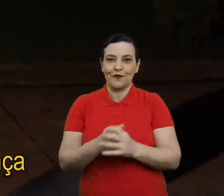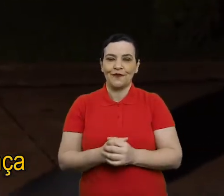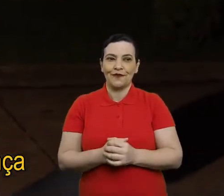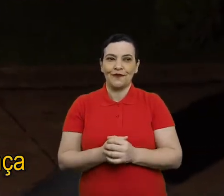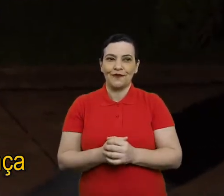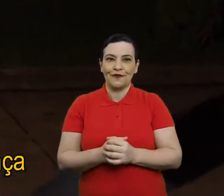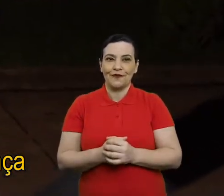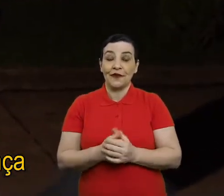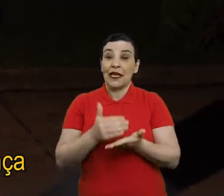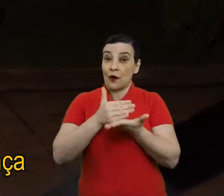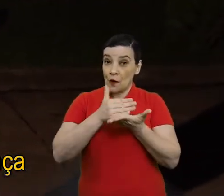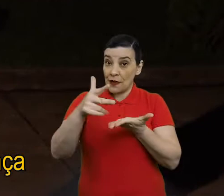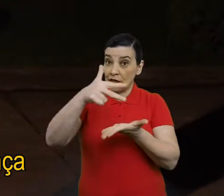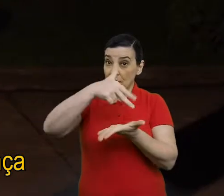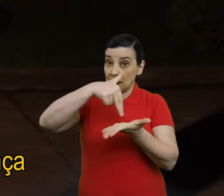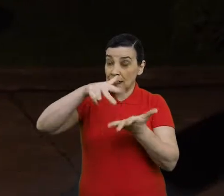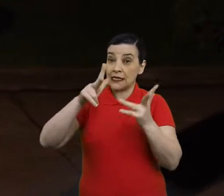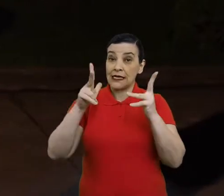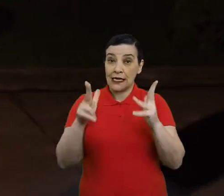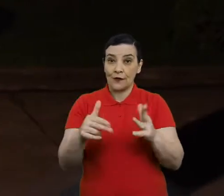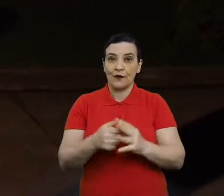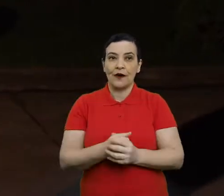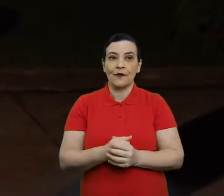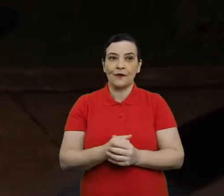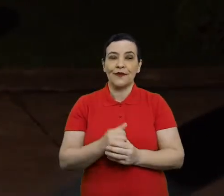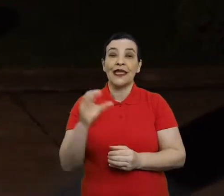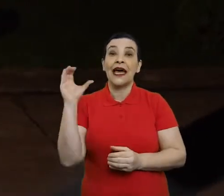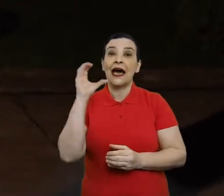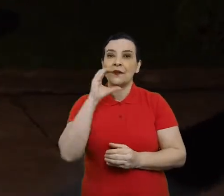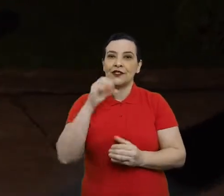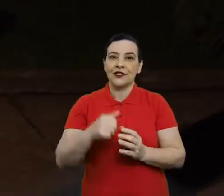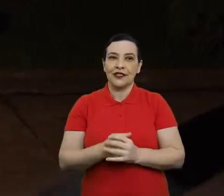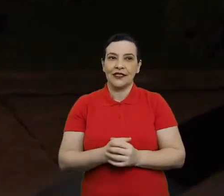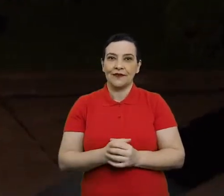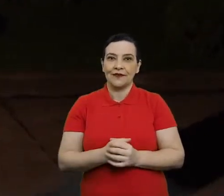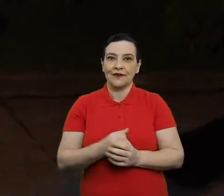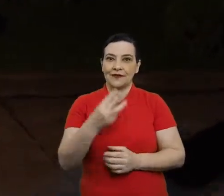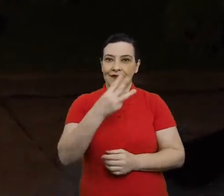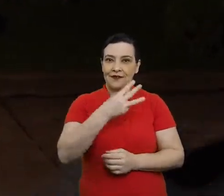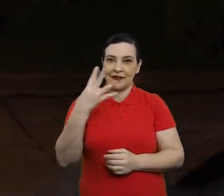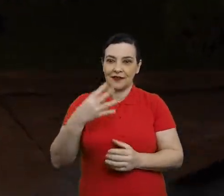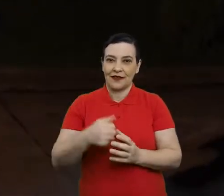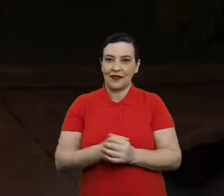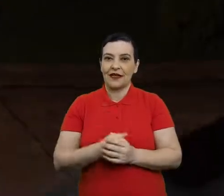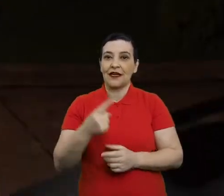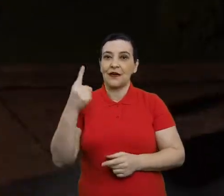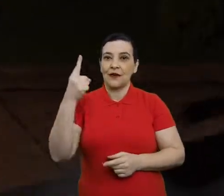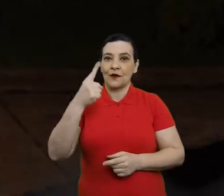girar do mesmo jeito que a gente começou a dança. E fazendo aquele corridinho. Então, trisquetri.